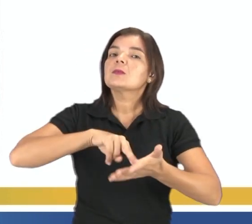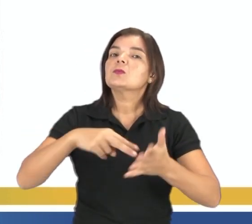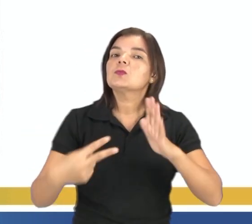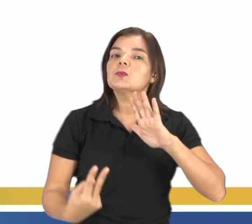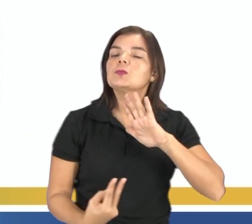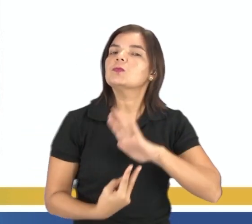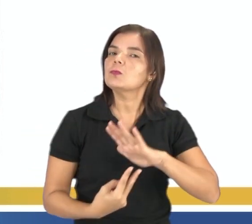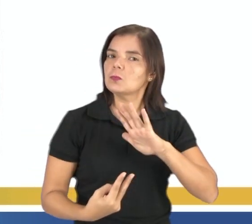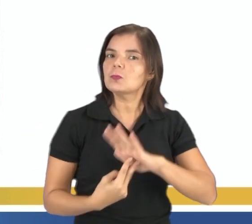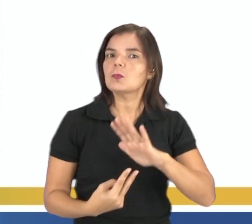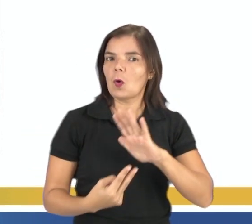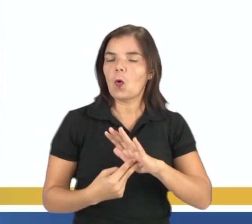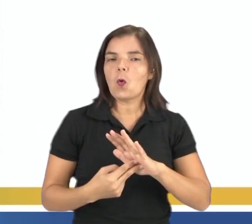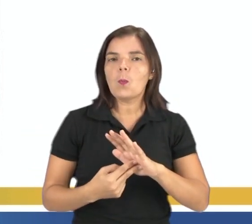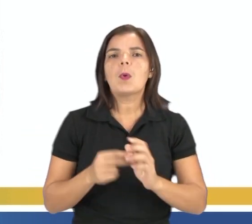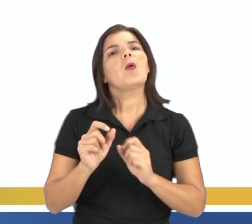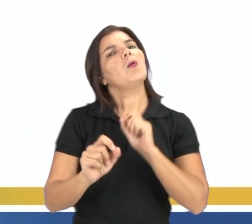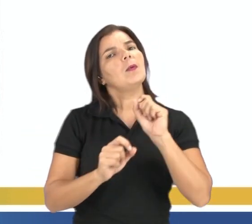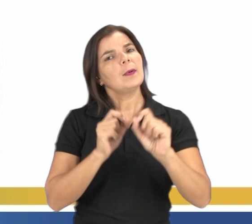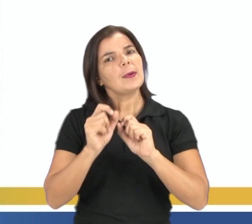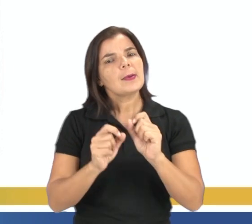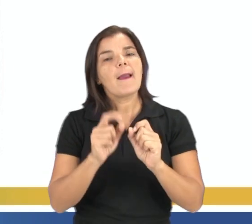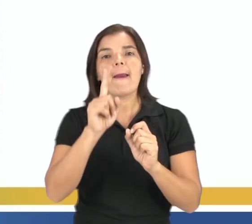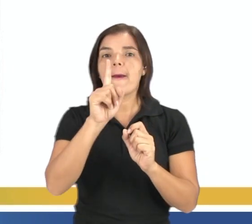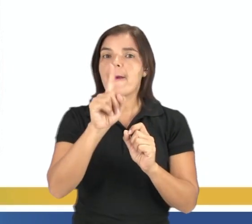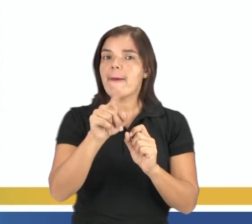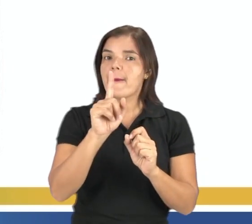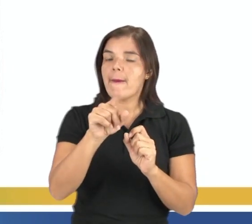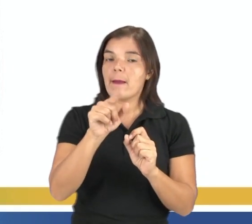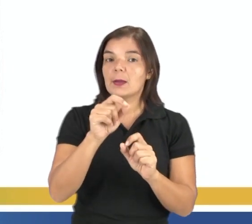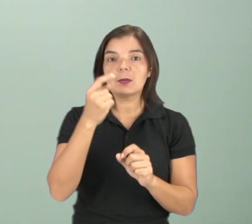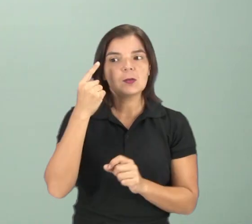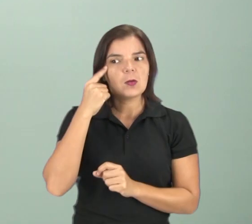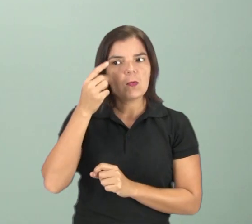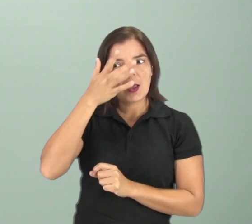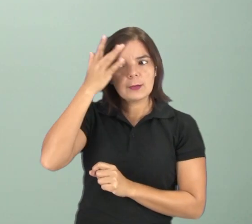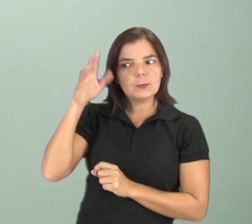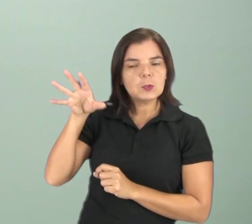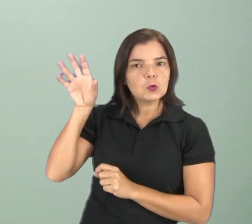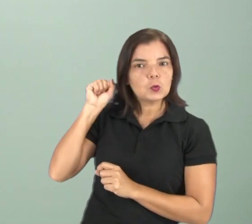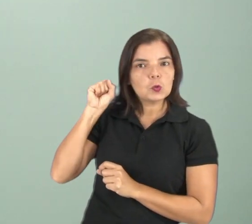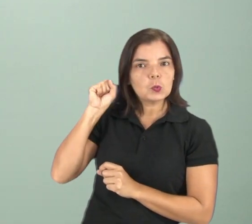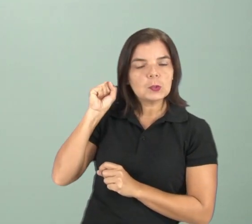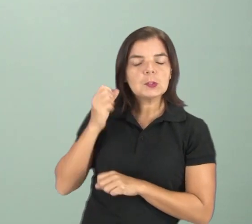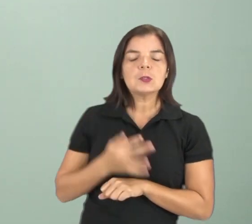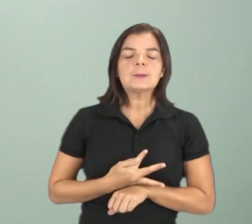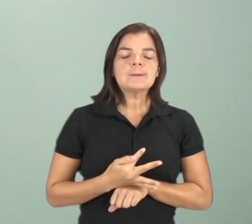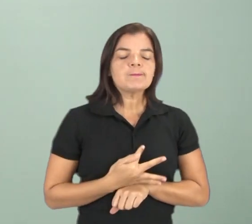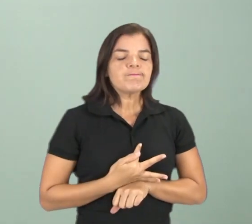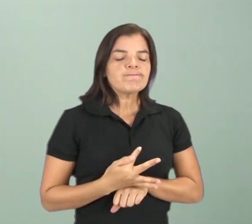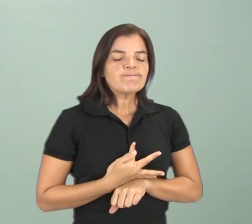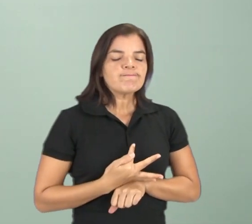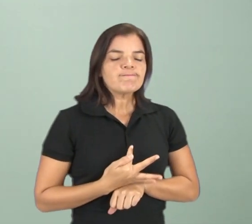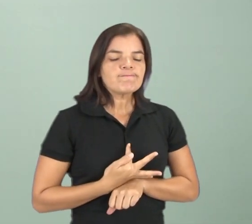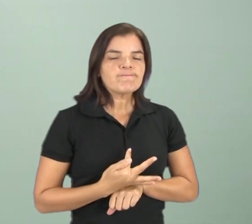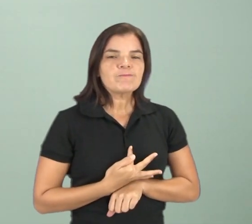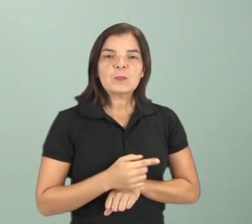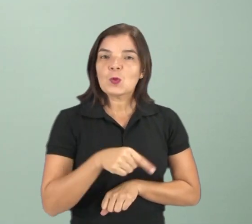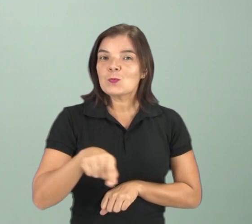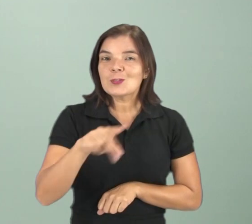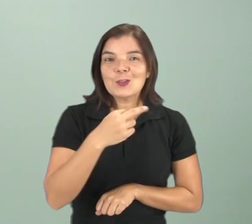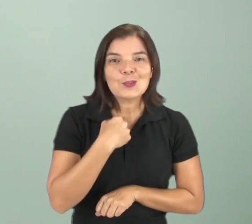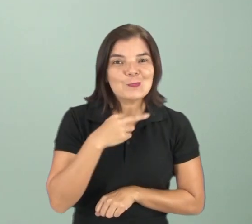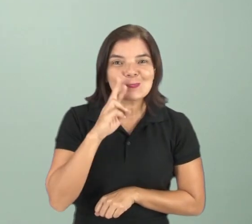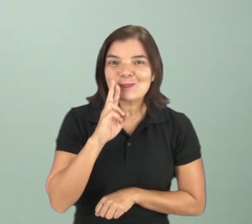expressão aí, engolir sapo, ela é no sentido de você ouvir as coisas e aguentar calado, porque você não